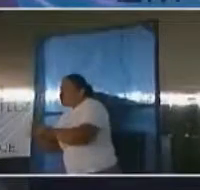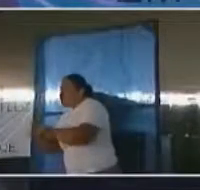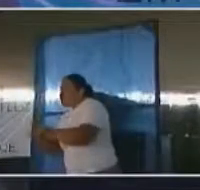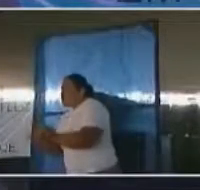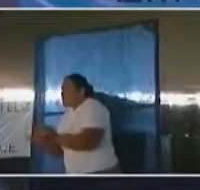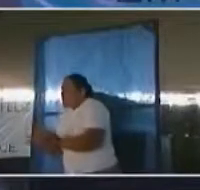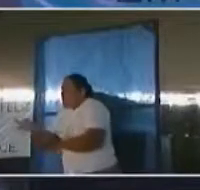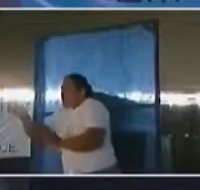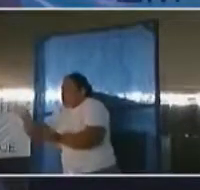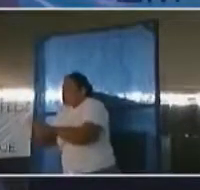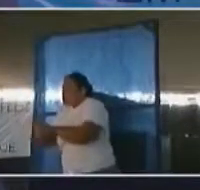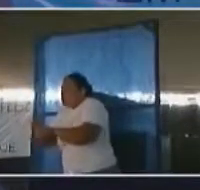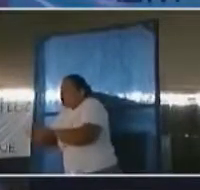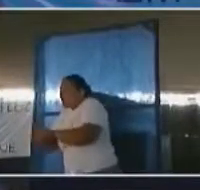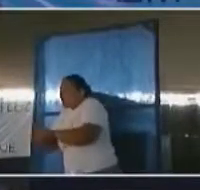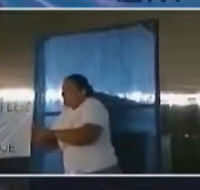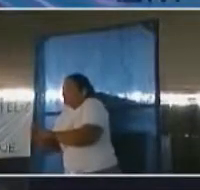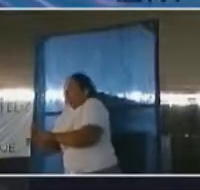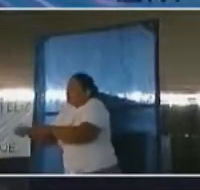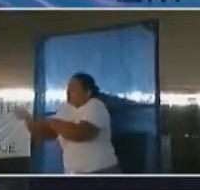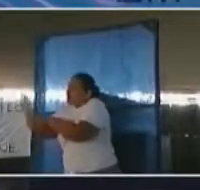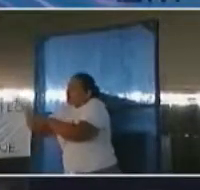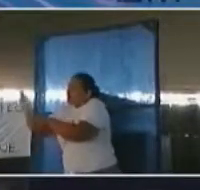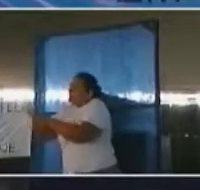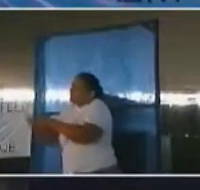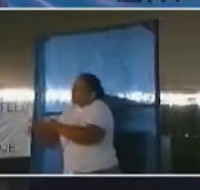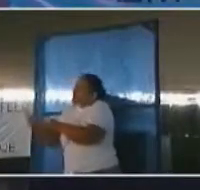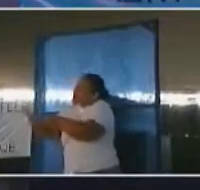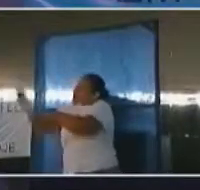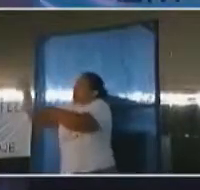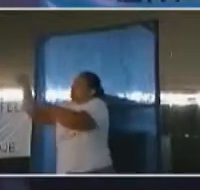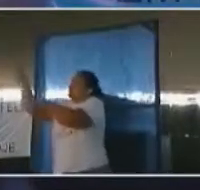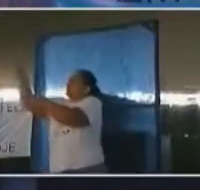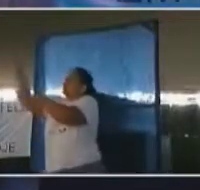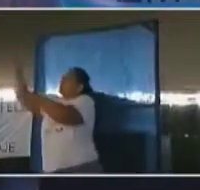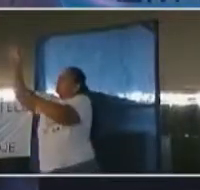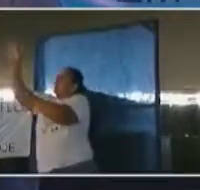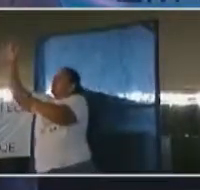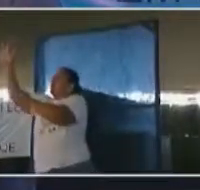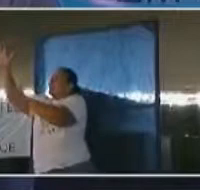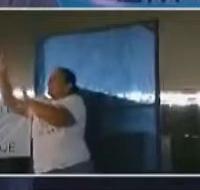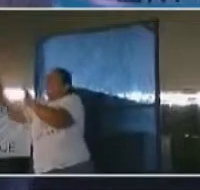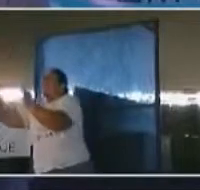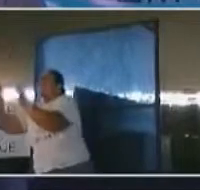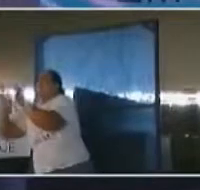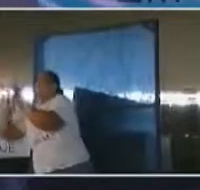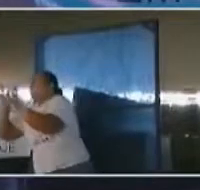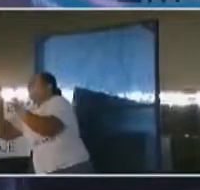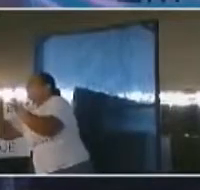precisa dos cordões para que o ângulo fosse o correto. O peso da cauda tinha que ser